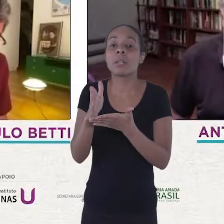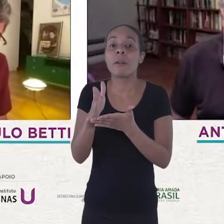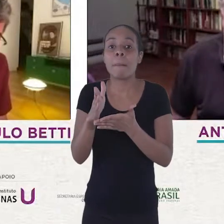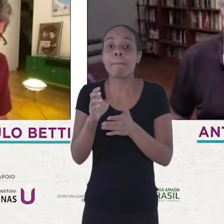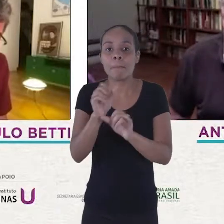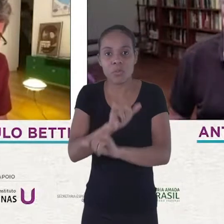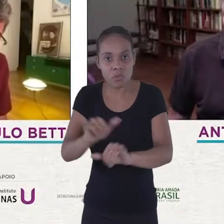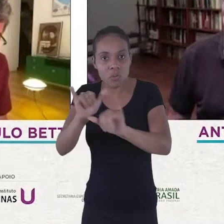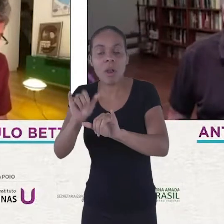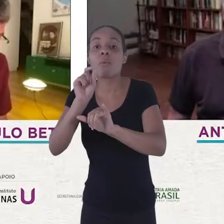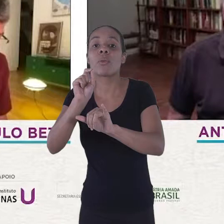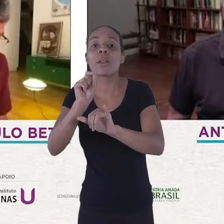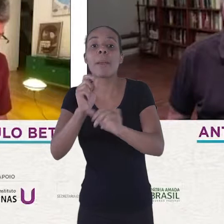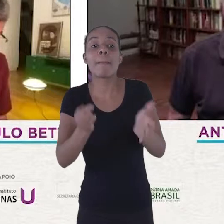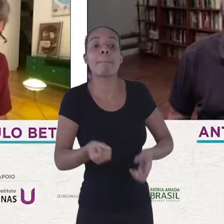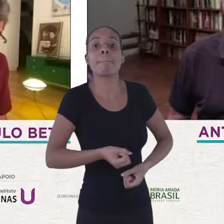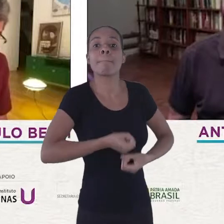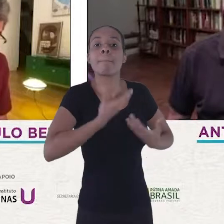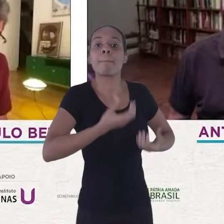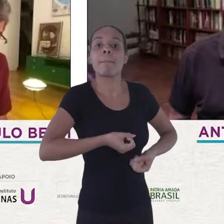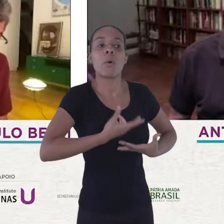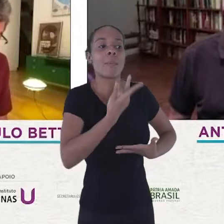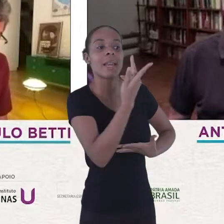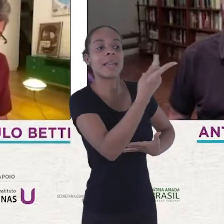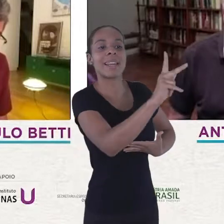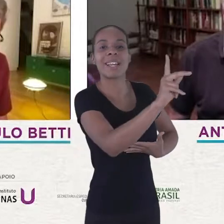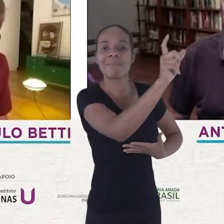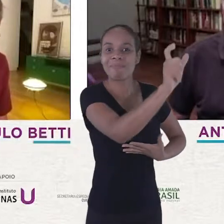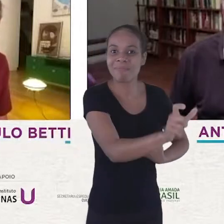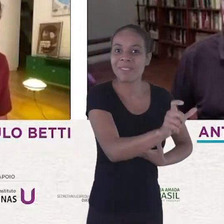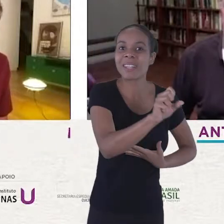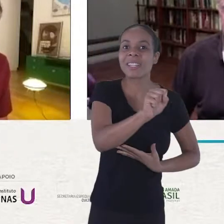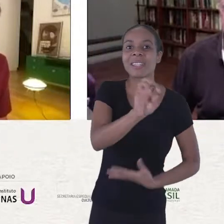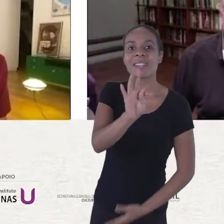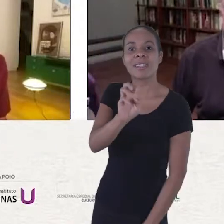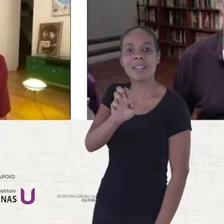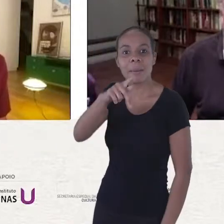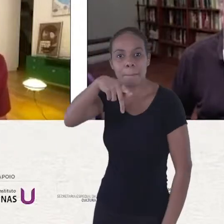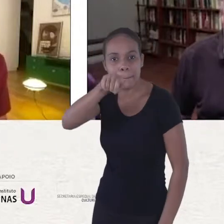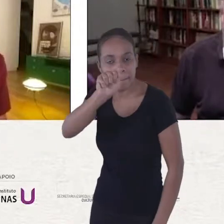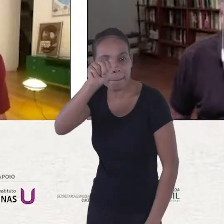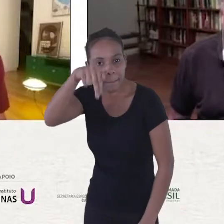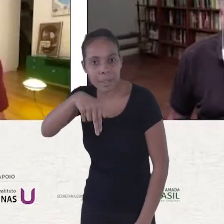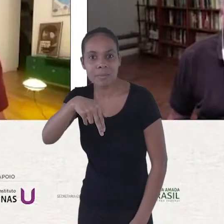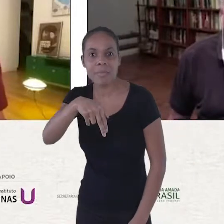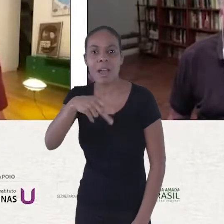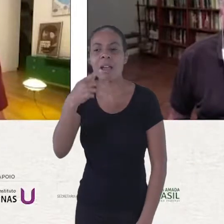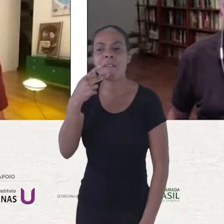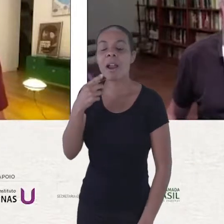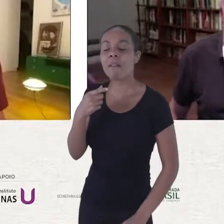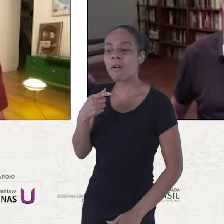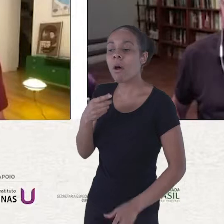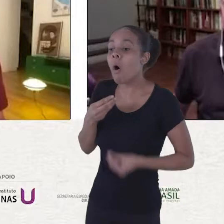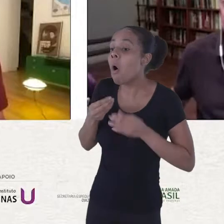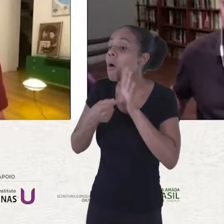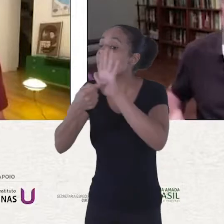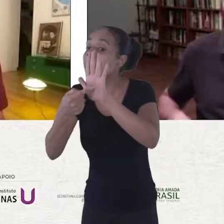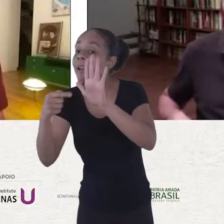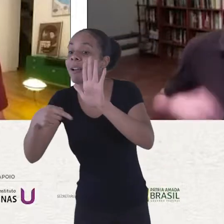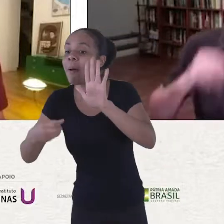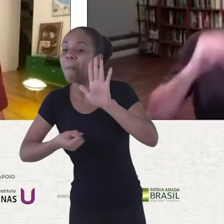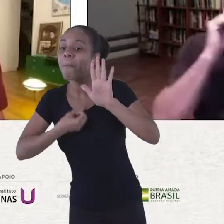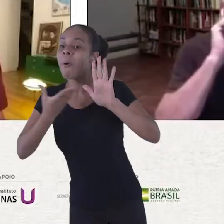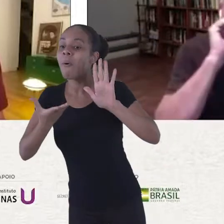Stepan. E o Paulo dizia: olha que porra, lê que incrível. Aí a gente lia e tal, ele falou assim: é do Stepan. Isso foi lá